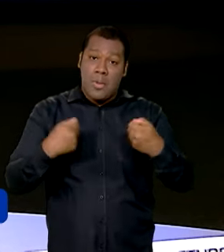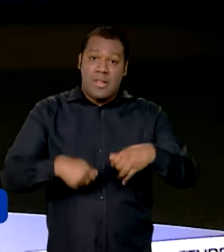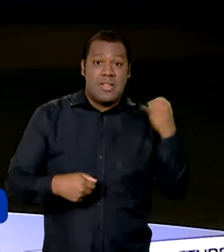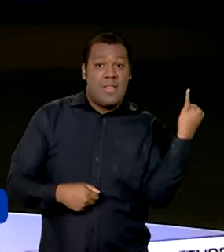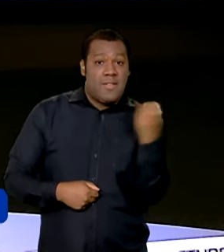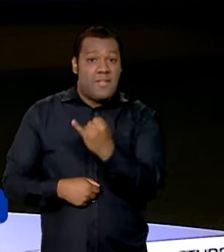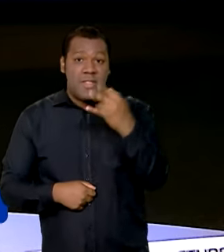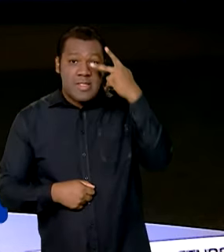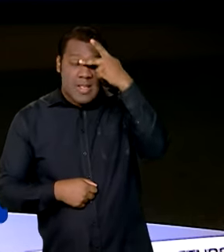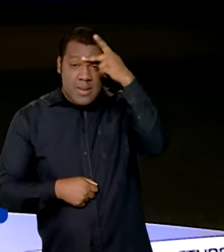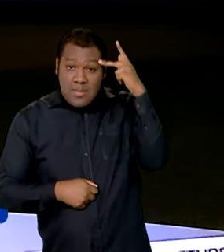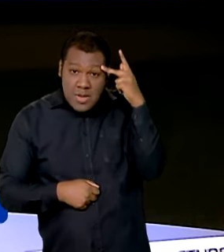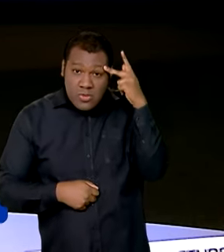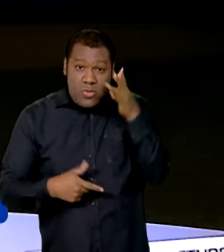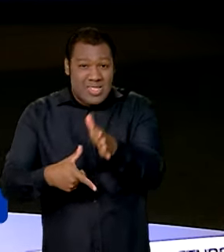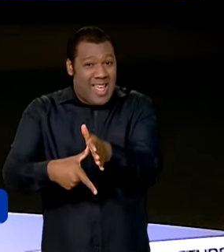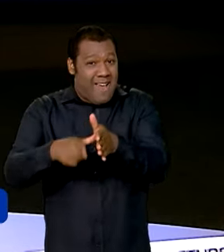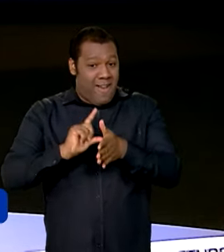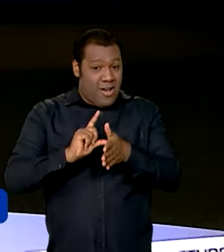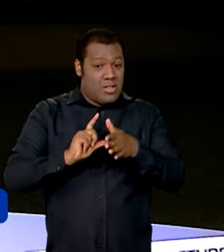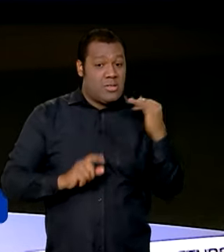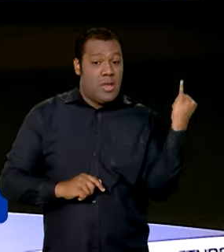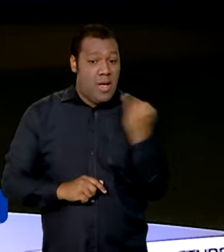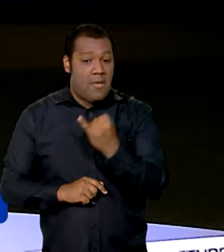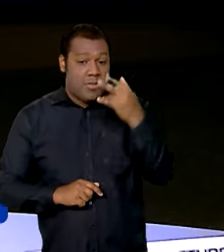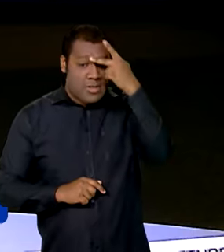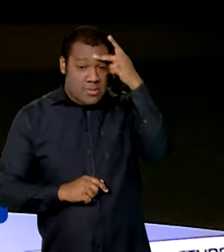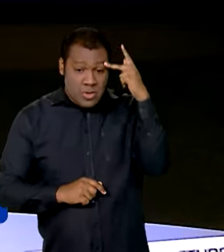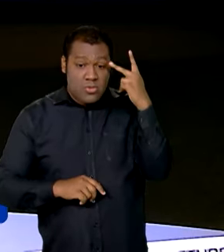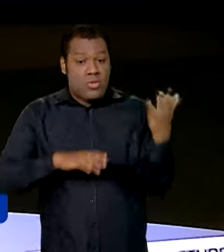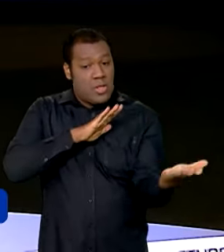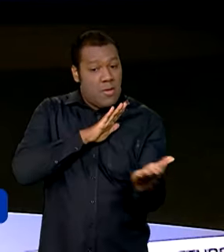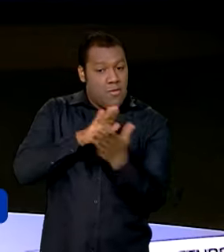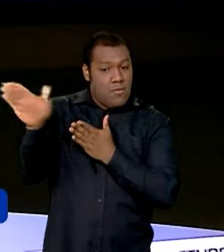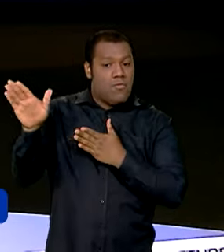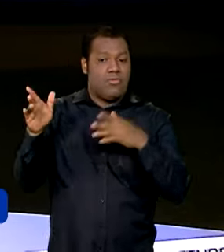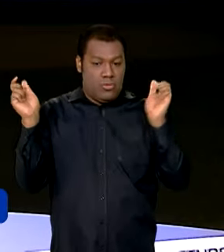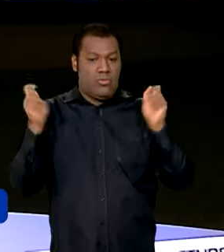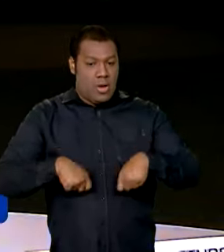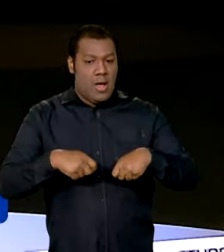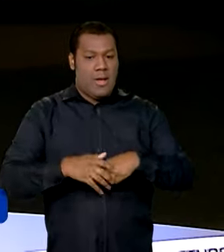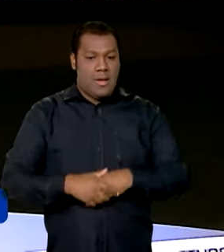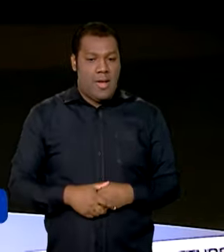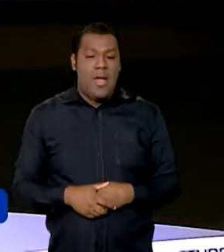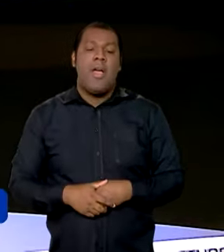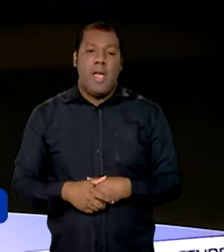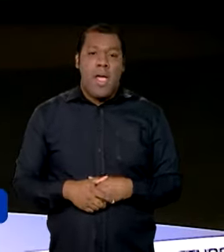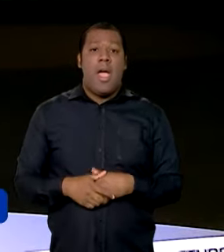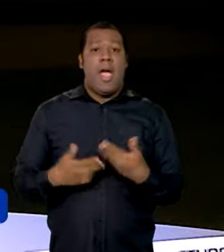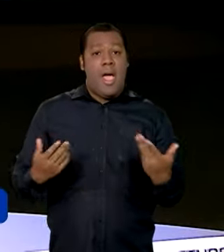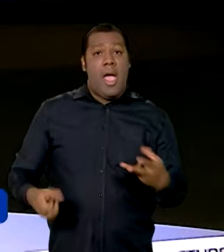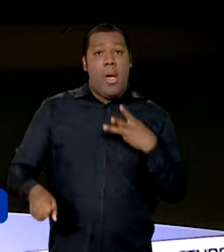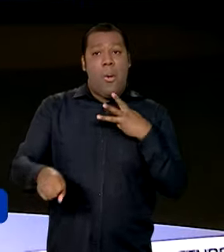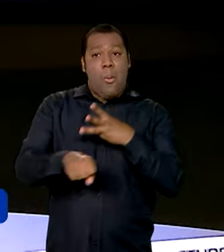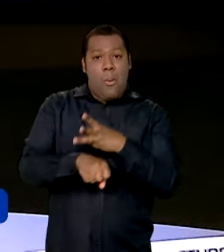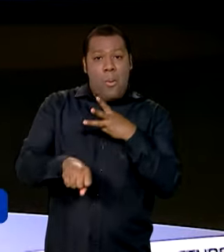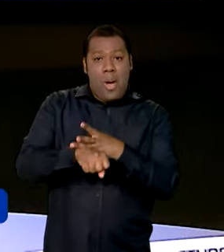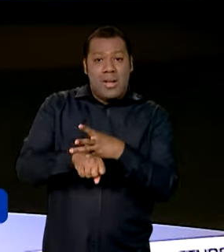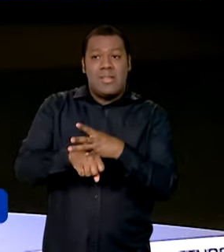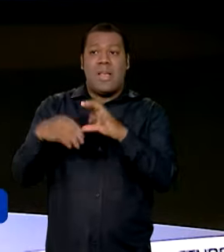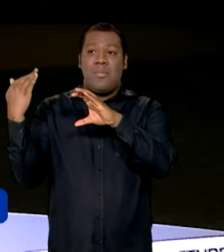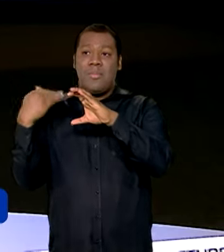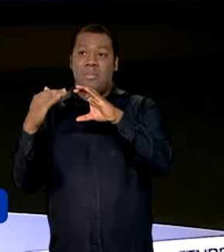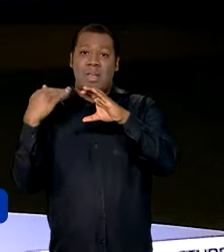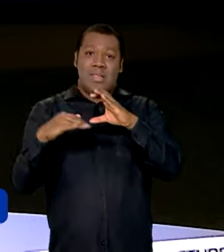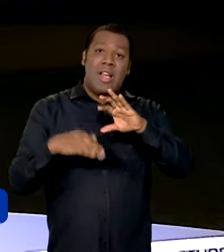sobre os alertas então tem quatro níveis de alerta fora o WhatsApp fora o o SMS Fora as